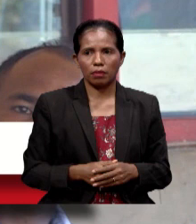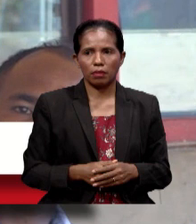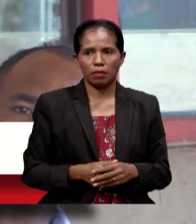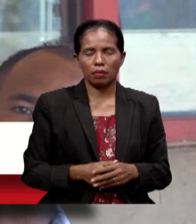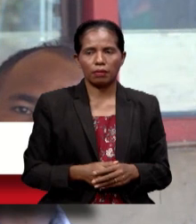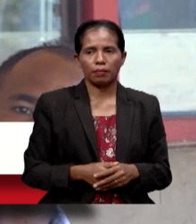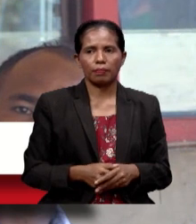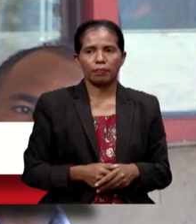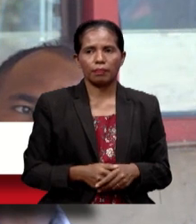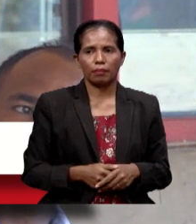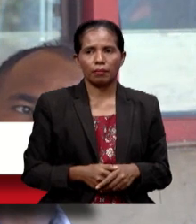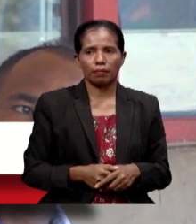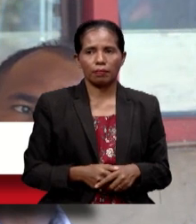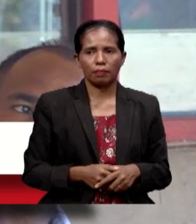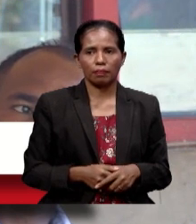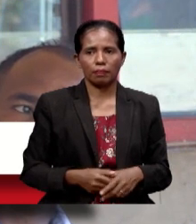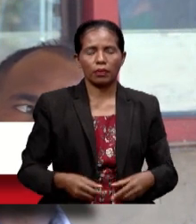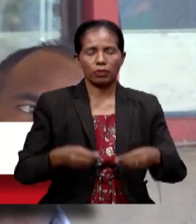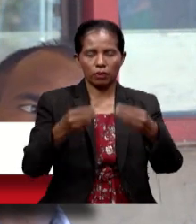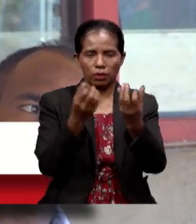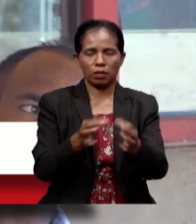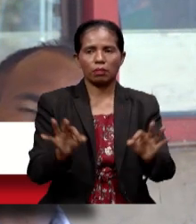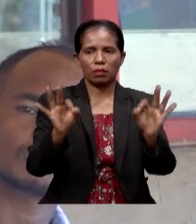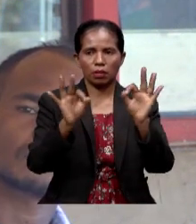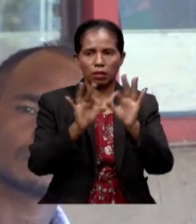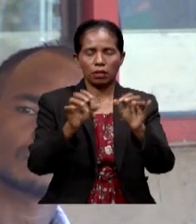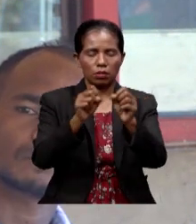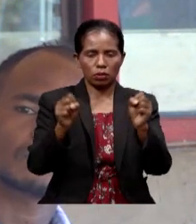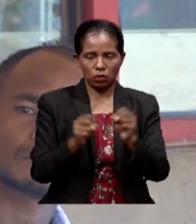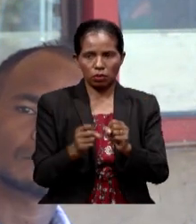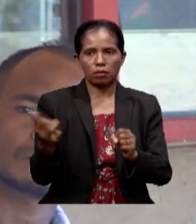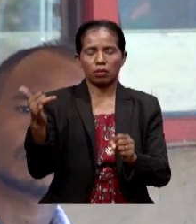garaone fu prioridade liu ba suku sira.